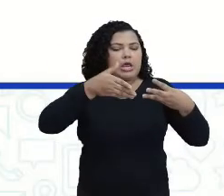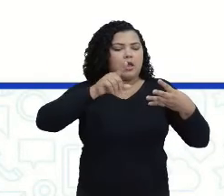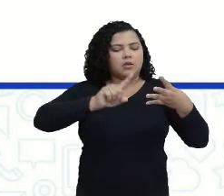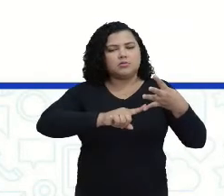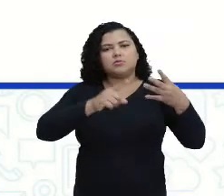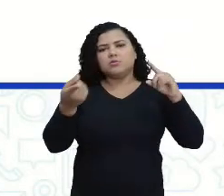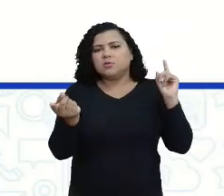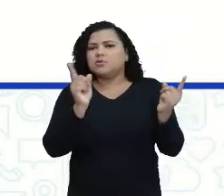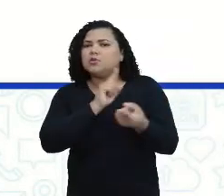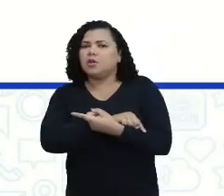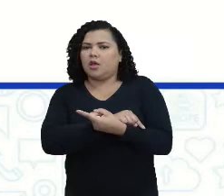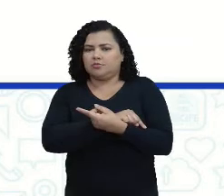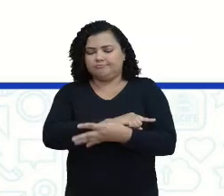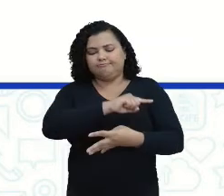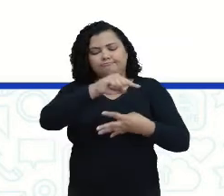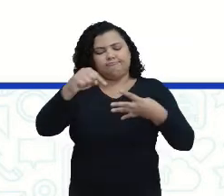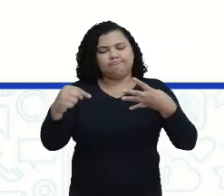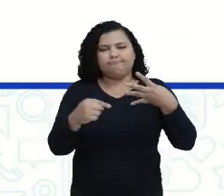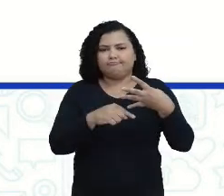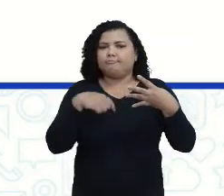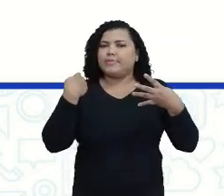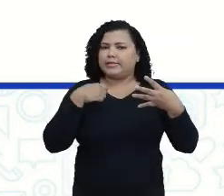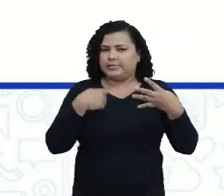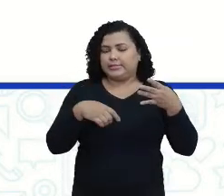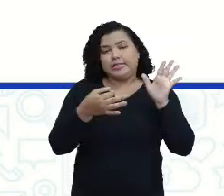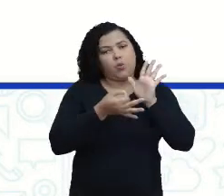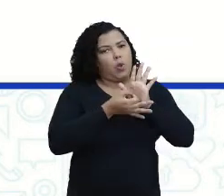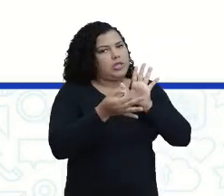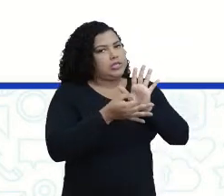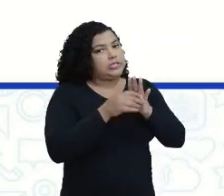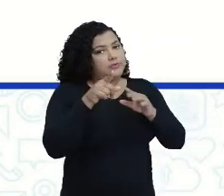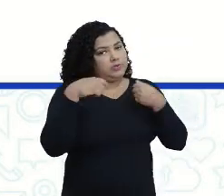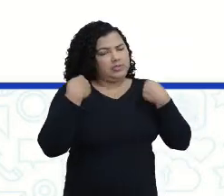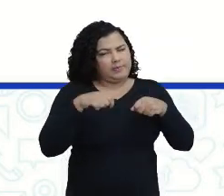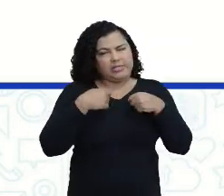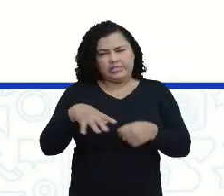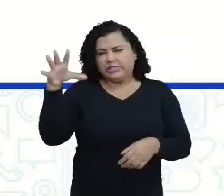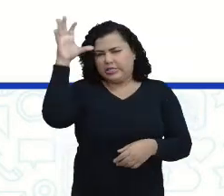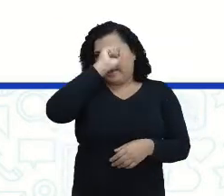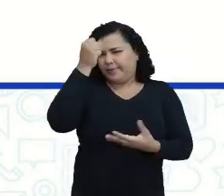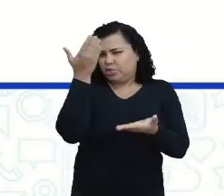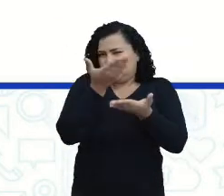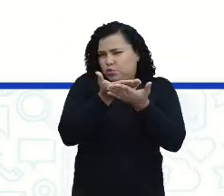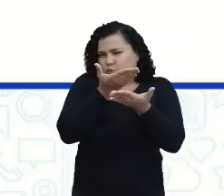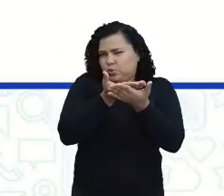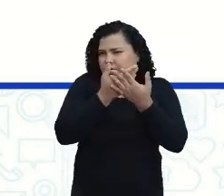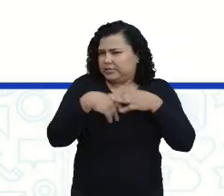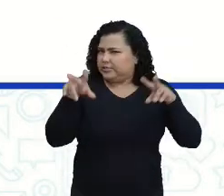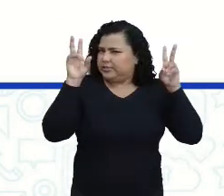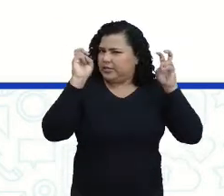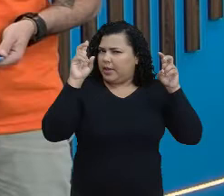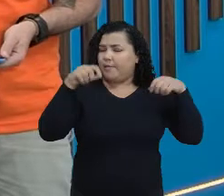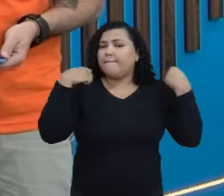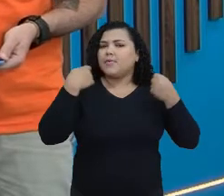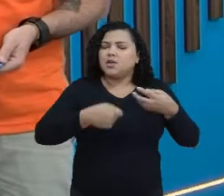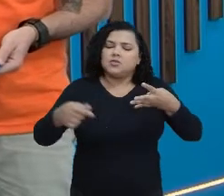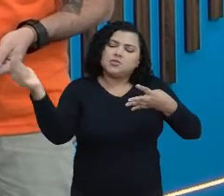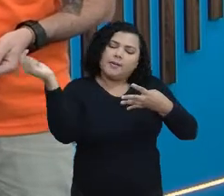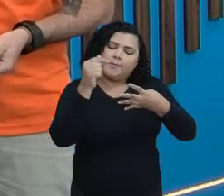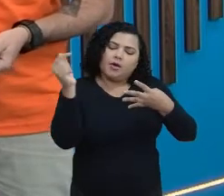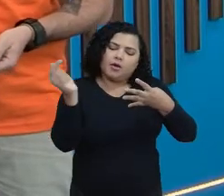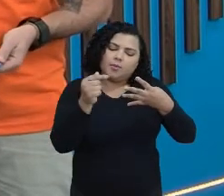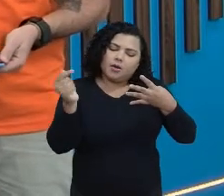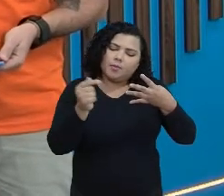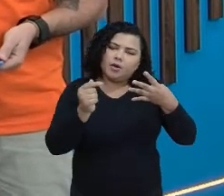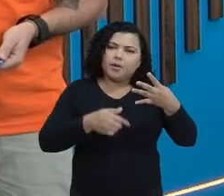inversamente proporcionais, tá certo? Então a dica é, se você precisa aprender e estudar regras de 3, você precisa